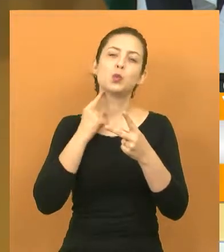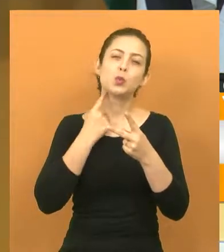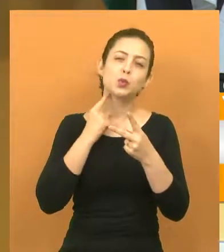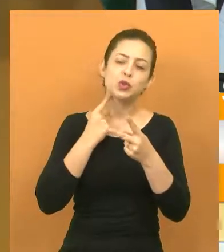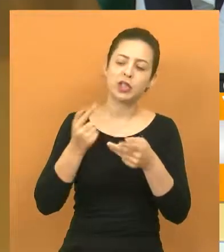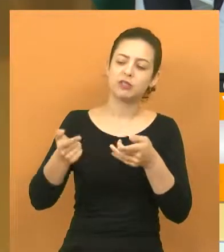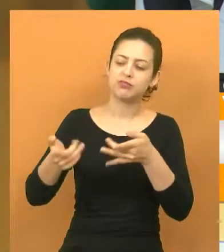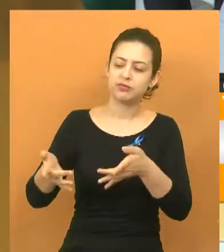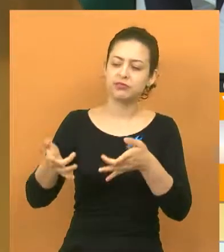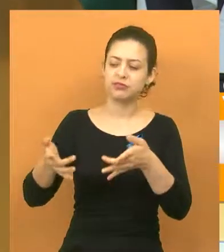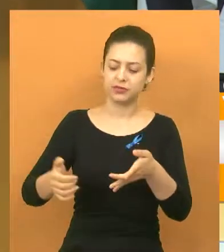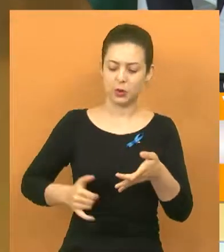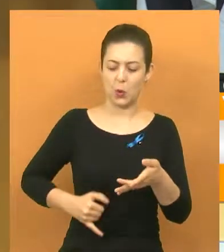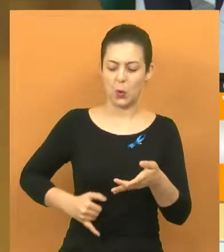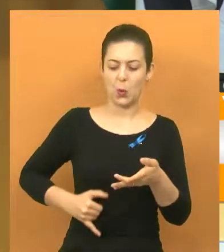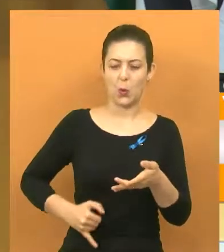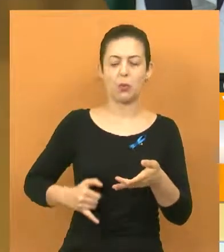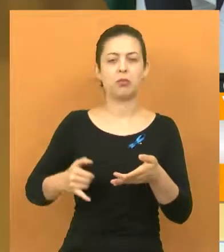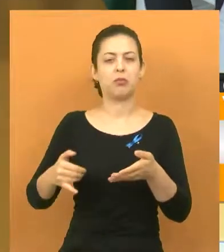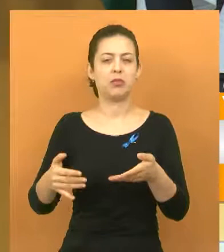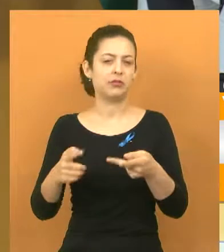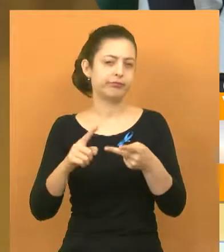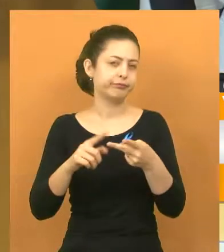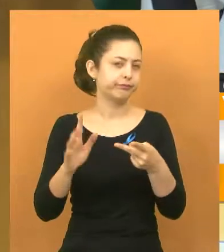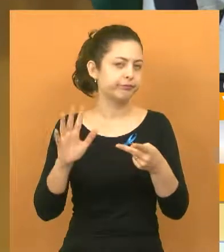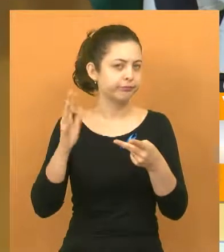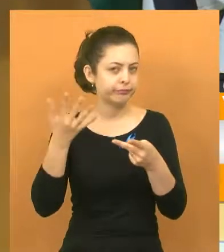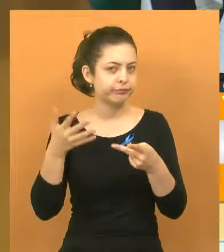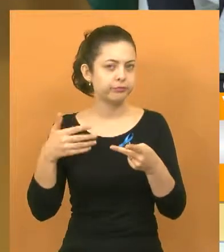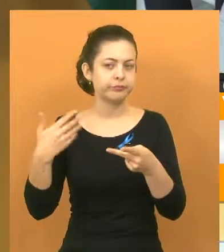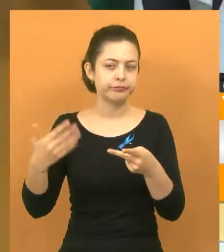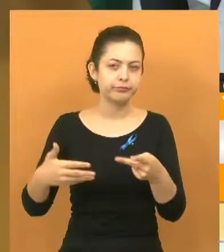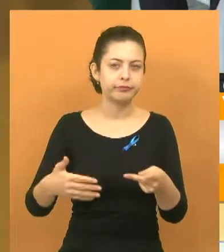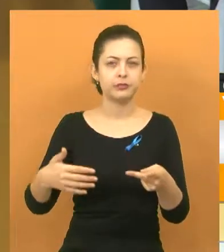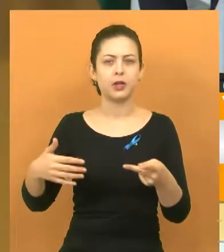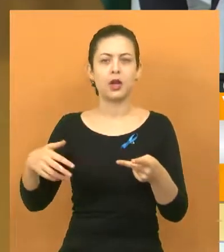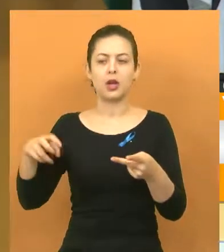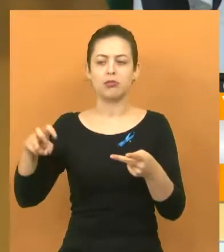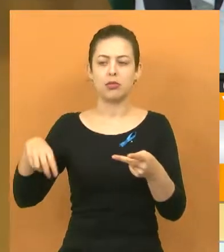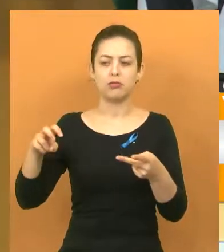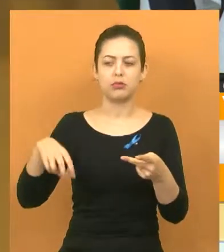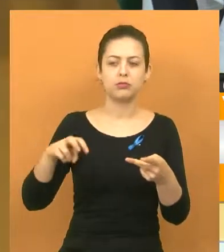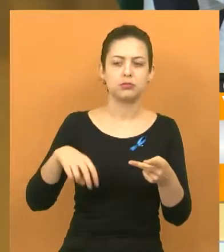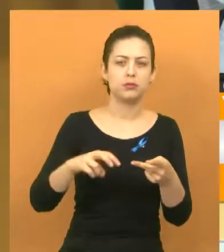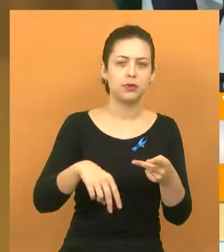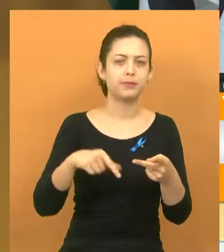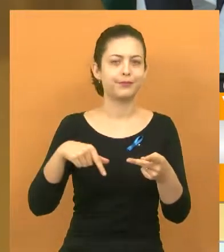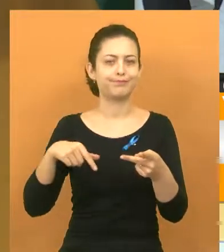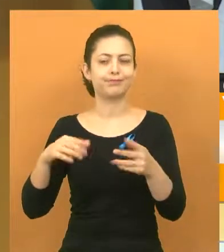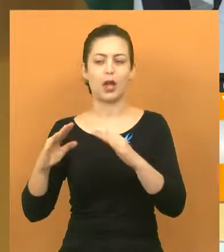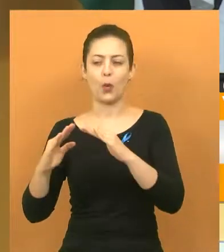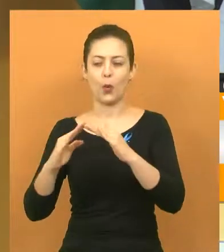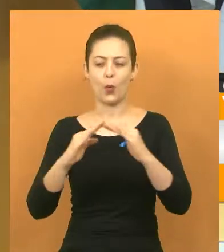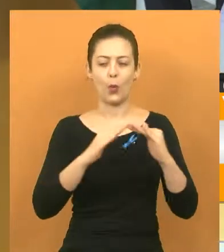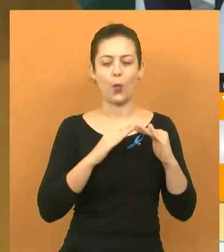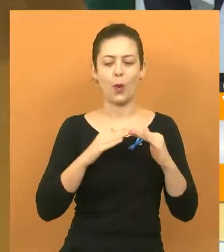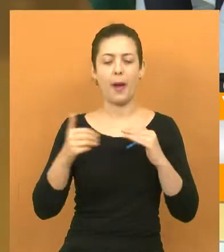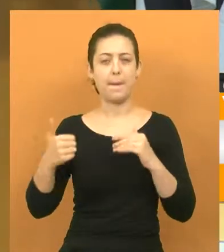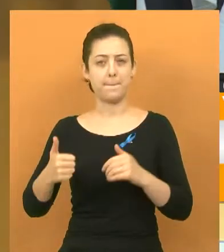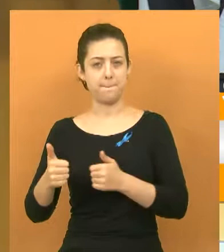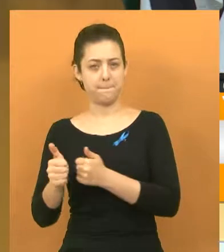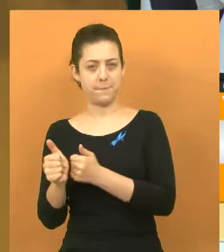sujeira que esses animais acabam causando quando passam por áreas habitadas.